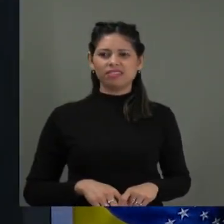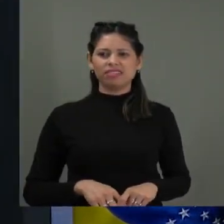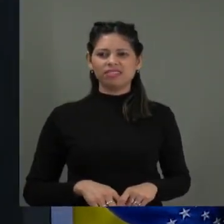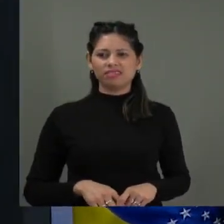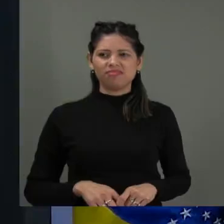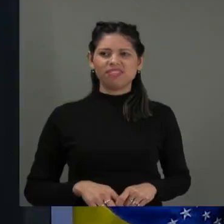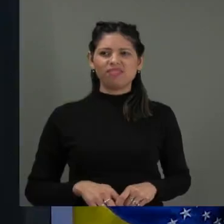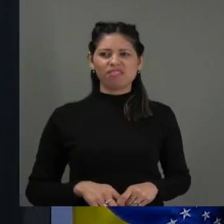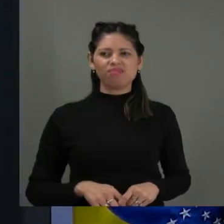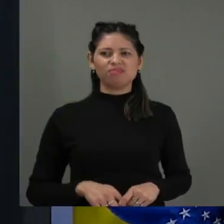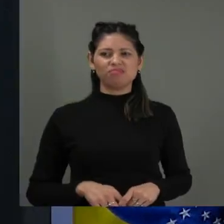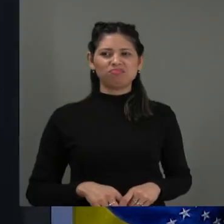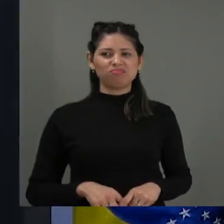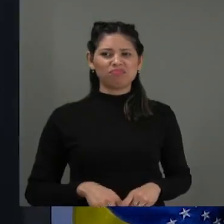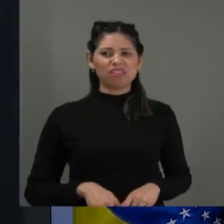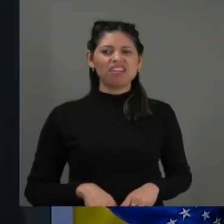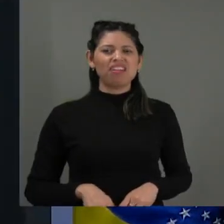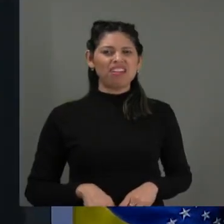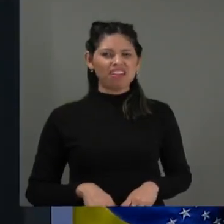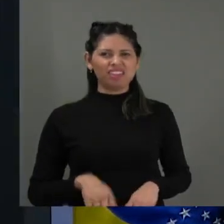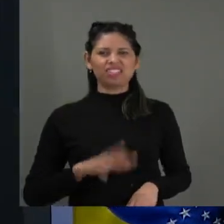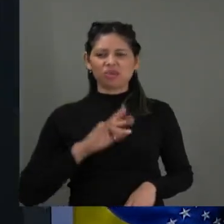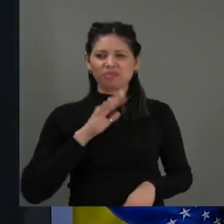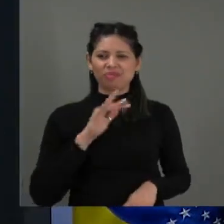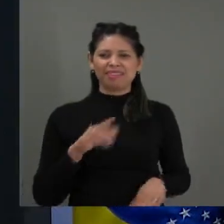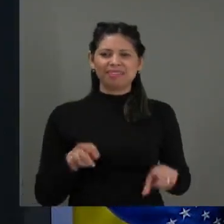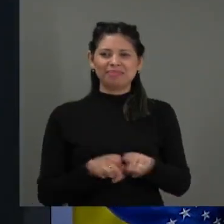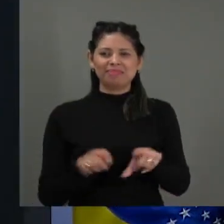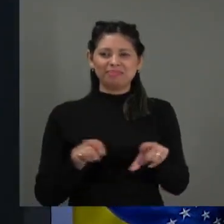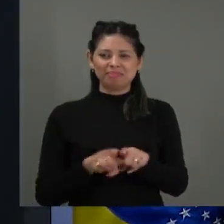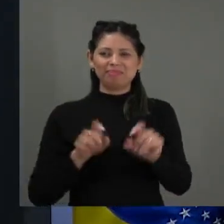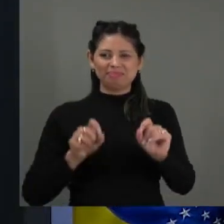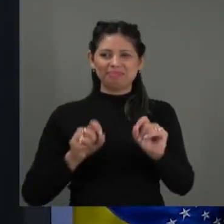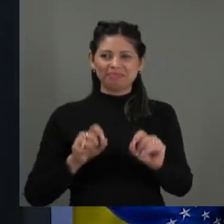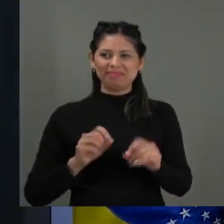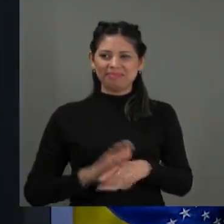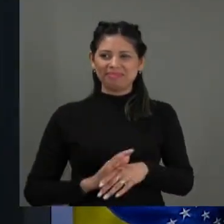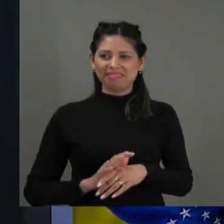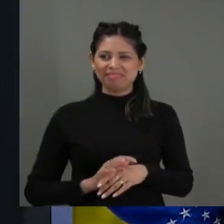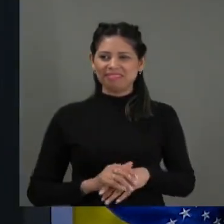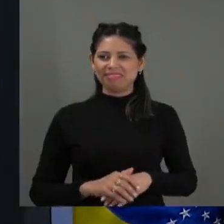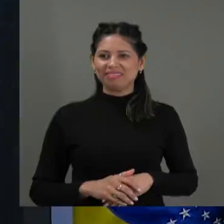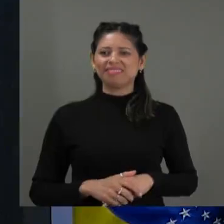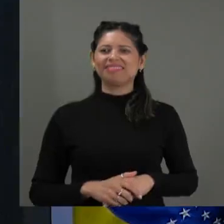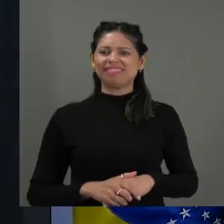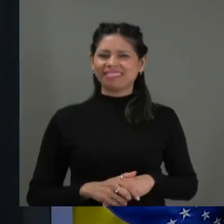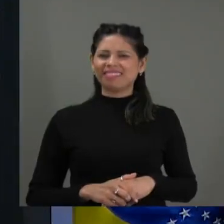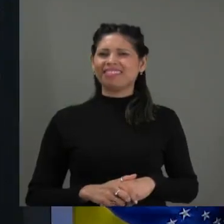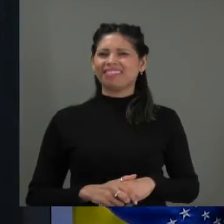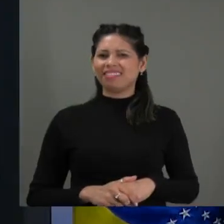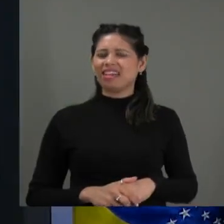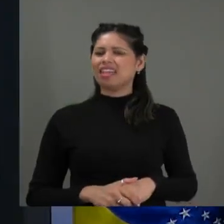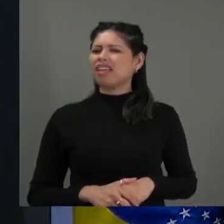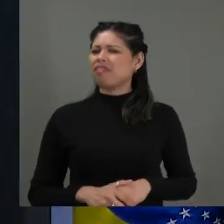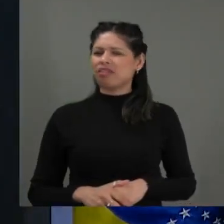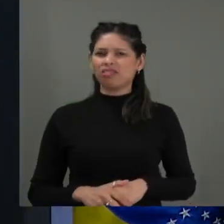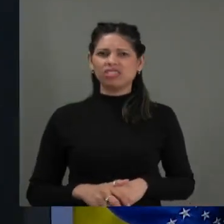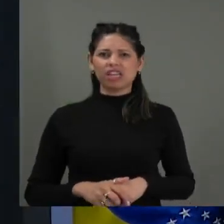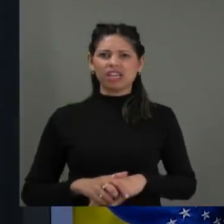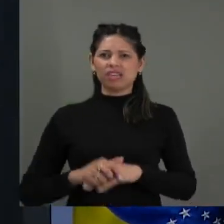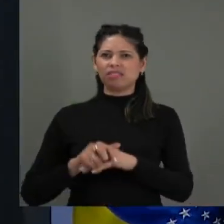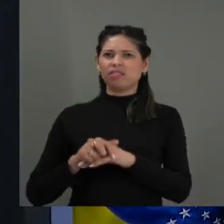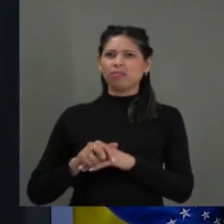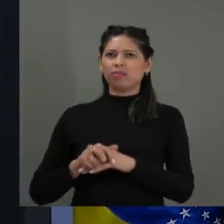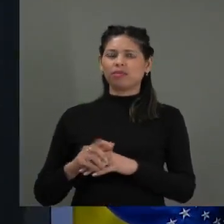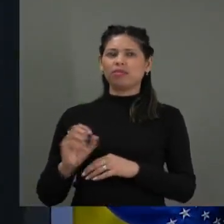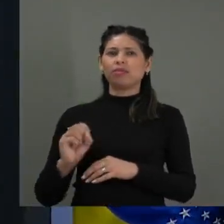Bahia e Ceará, entre os 5 estados mais violentos do Brasil, mantendo índices superiores